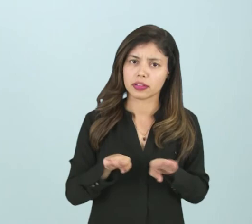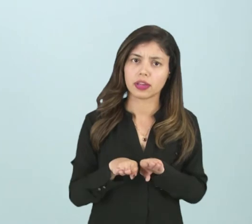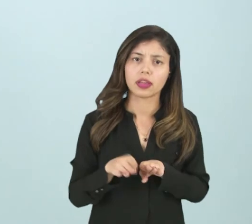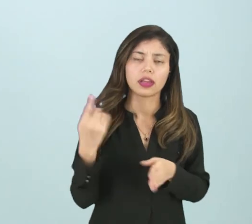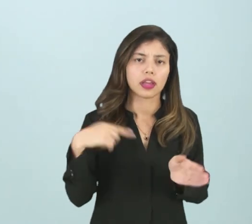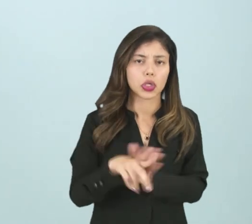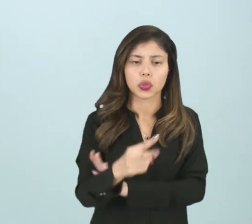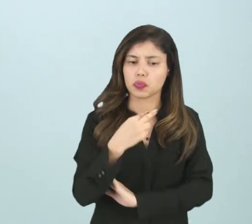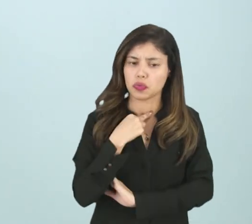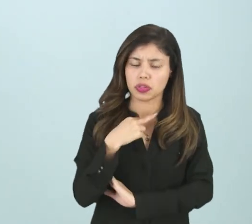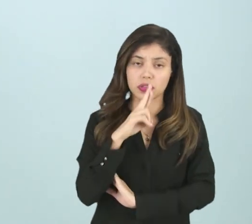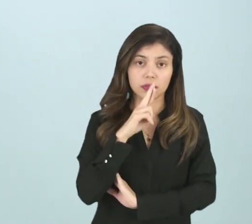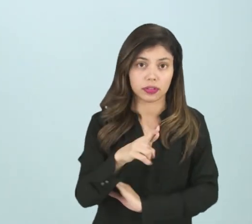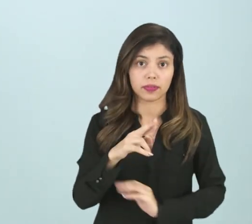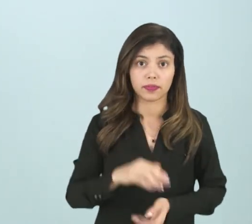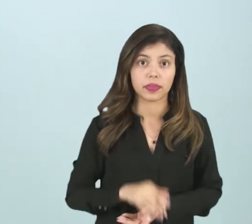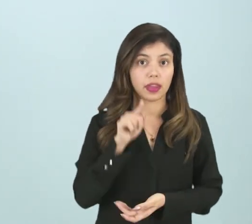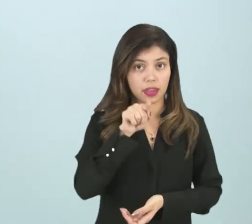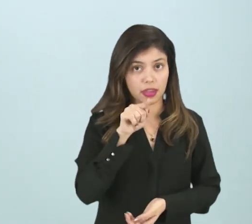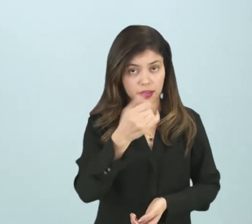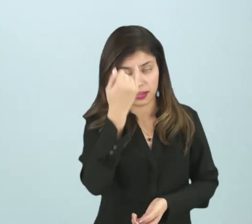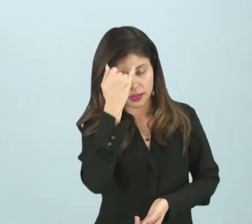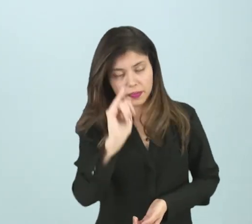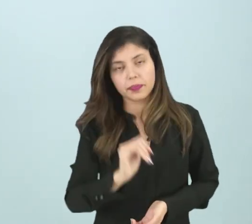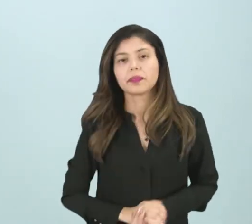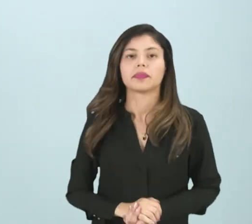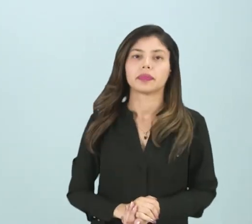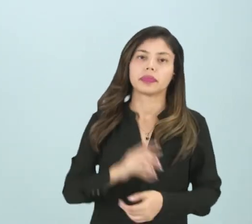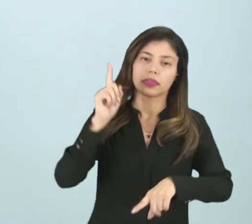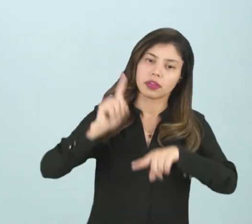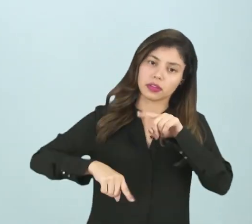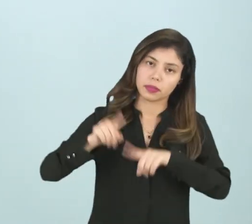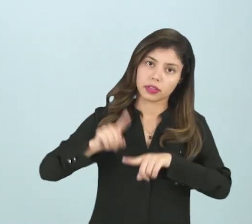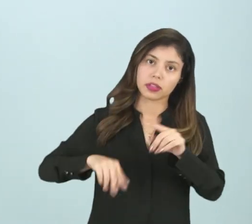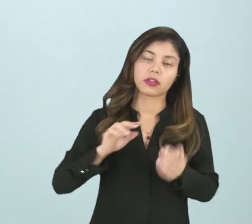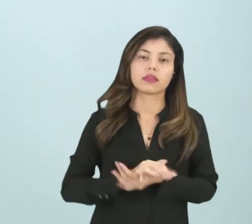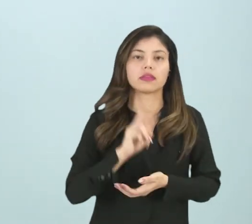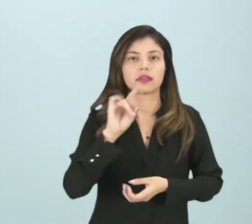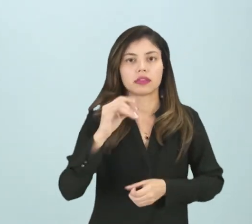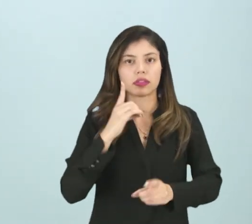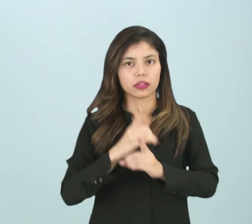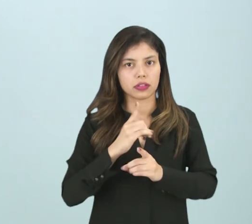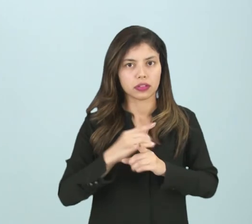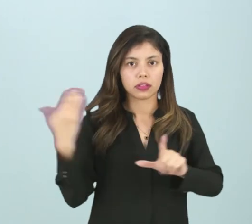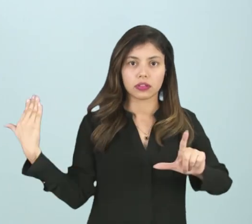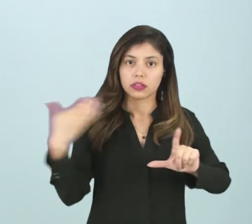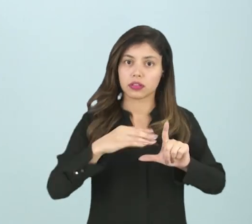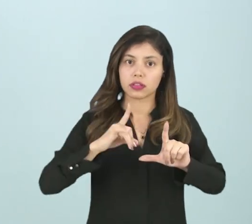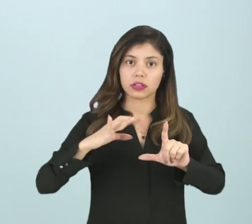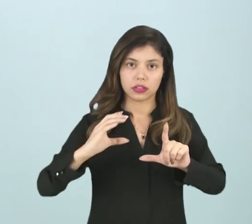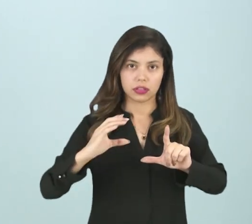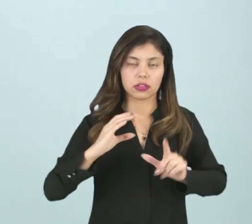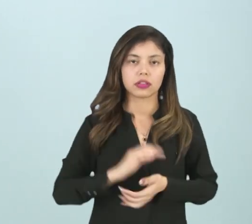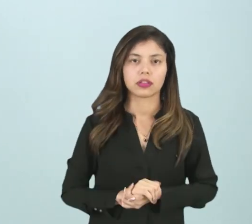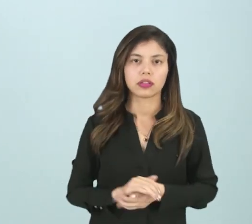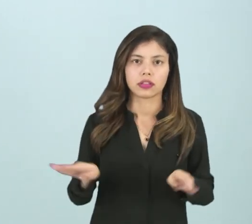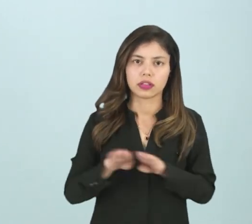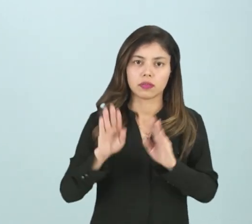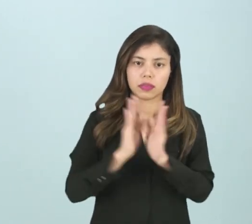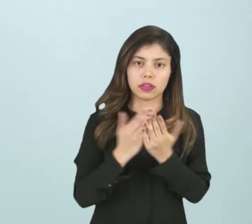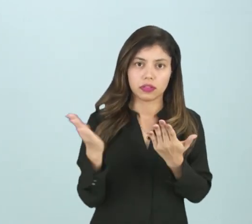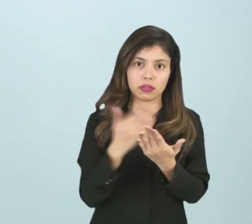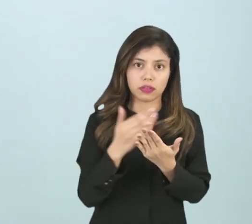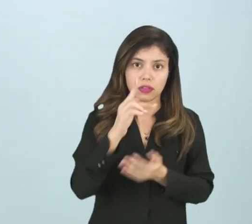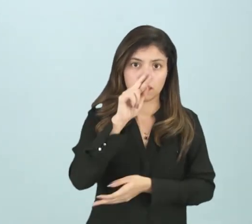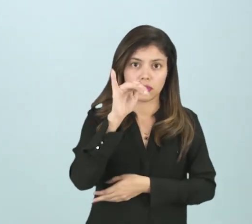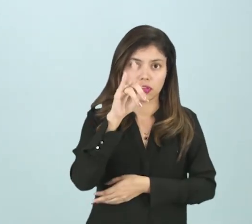não pode resolver. É essa a ideia. Esse material você encontra na plataforma Eduque e também no livro